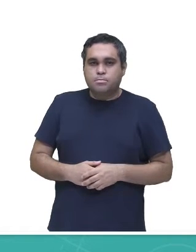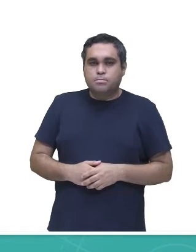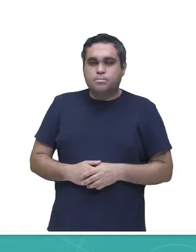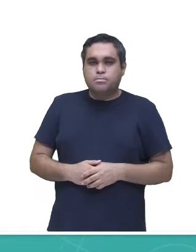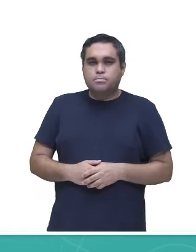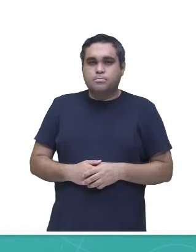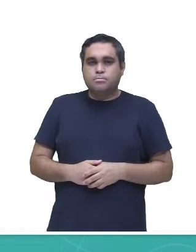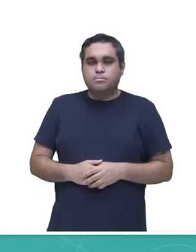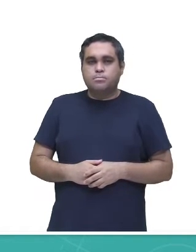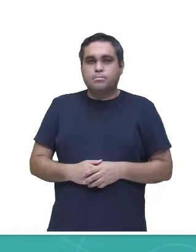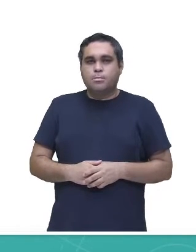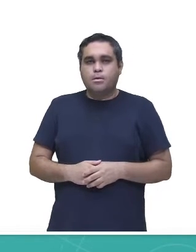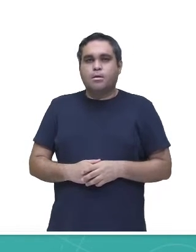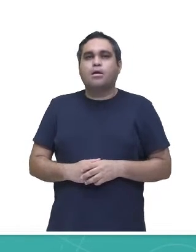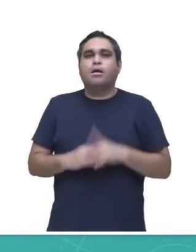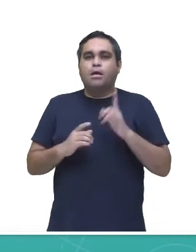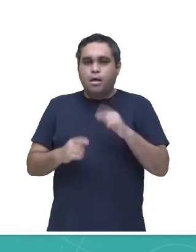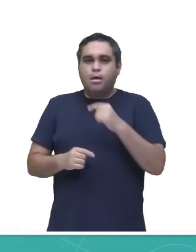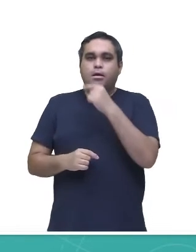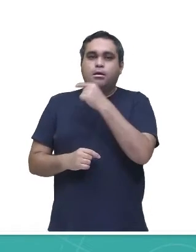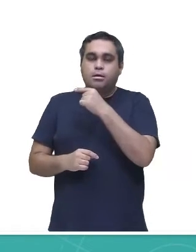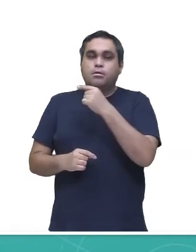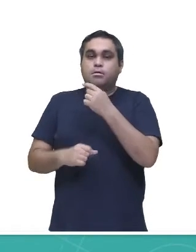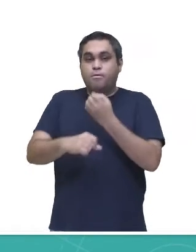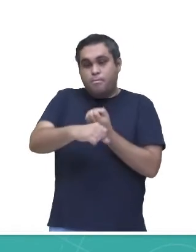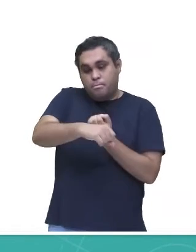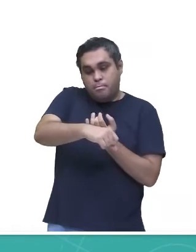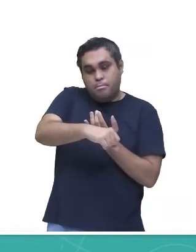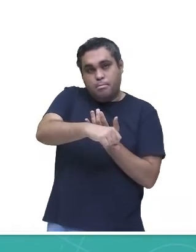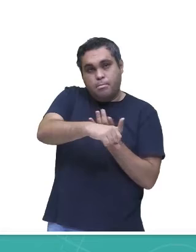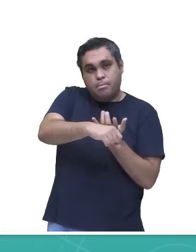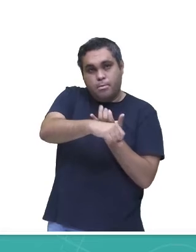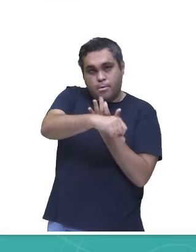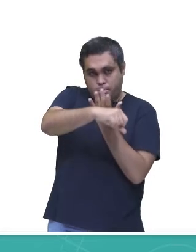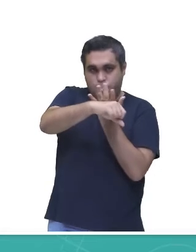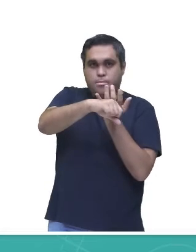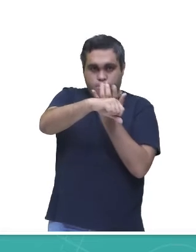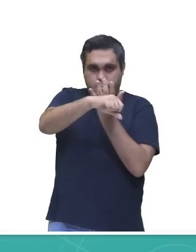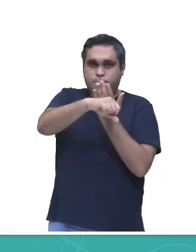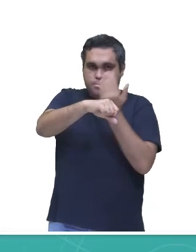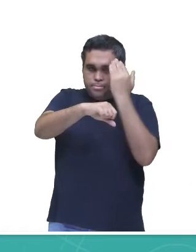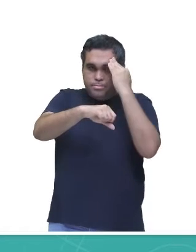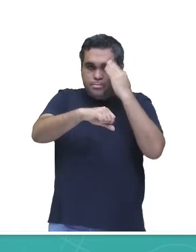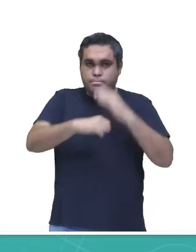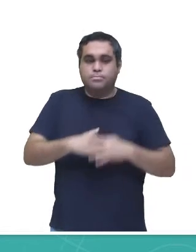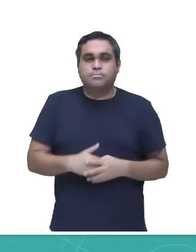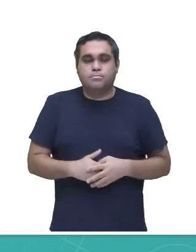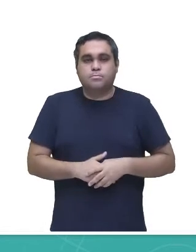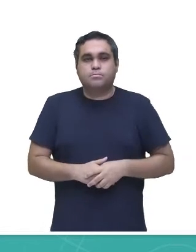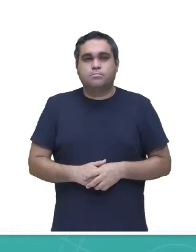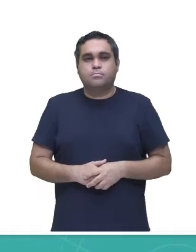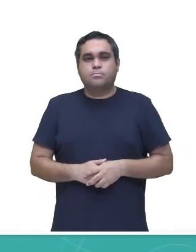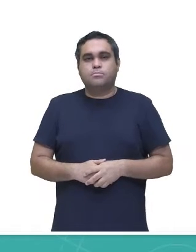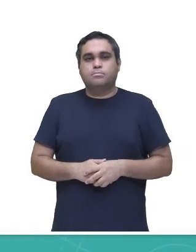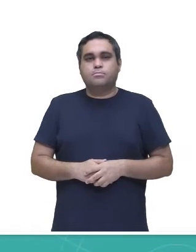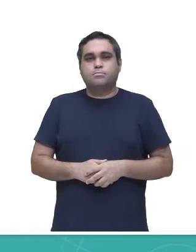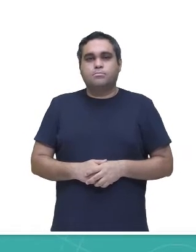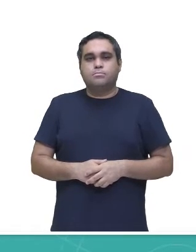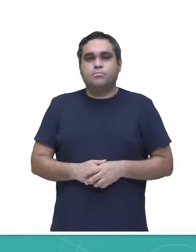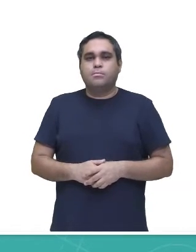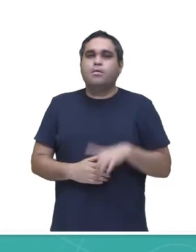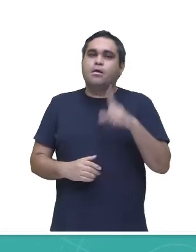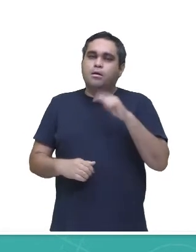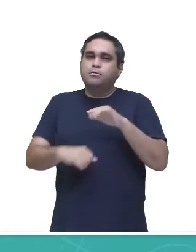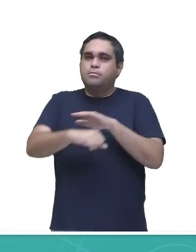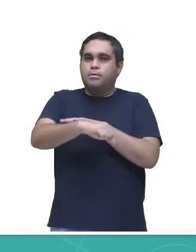do pelo, que a gente costuma chamar, e o pelo ele vai crescer a partir daí, né? Então, os pelos que a gente encontra aí na nossa pele,